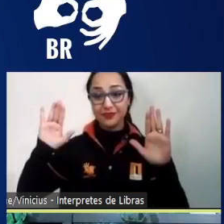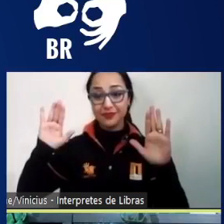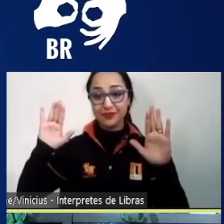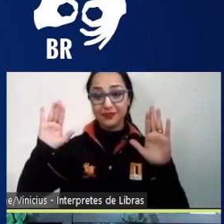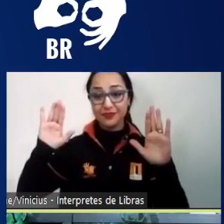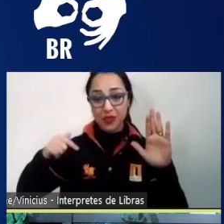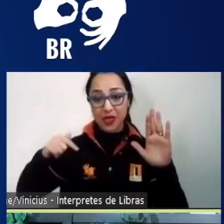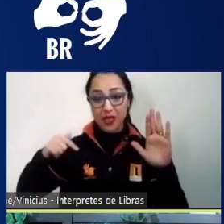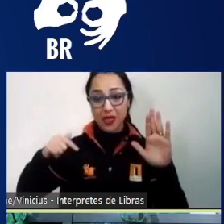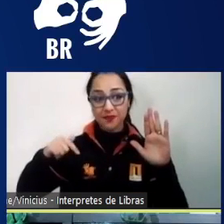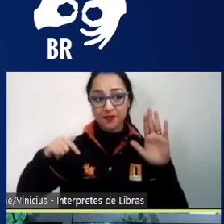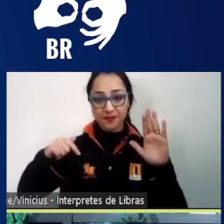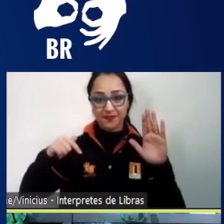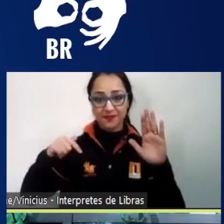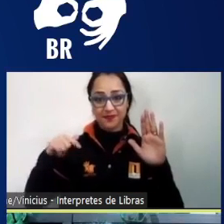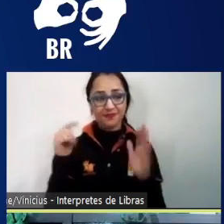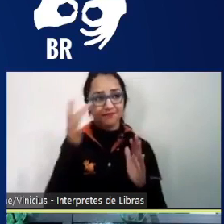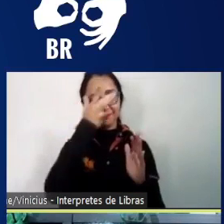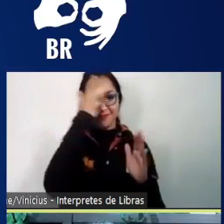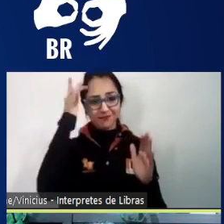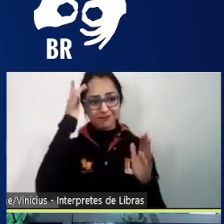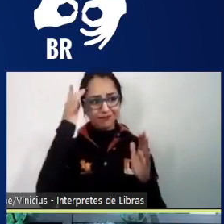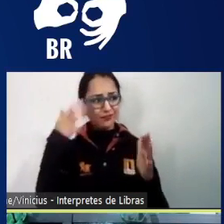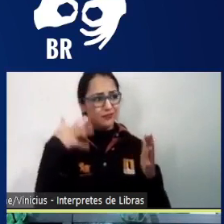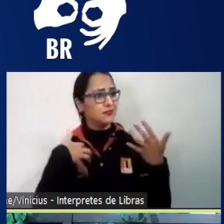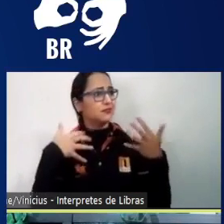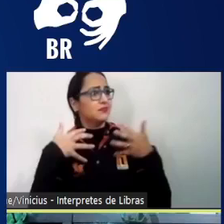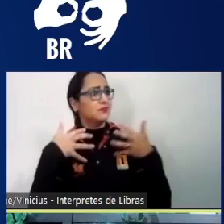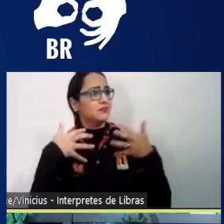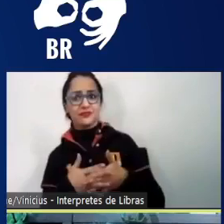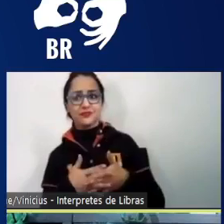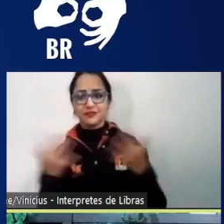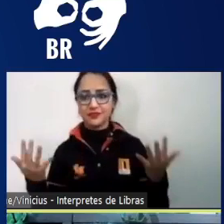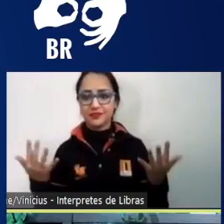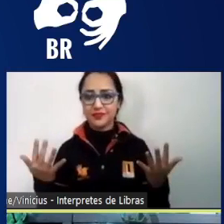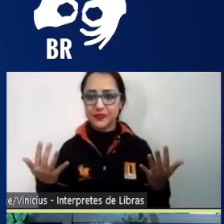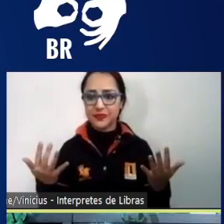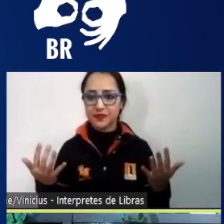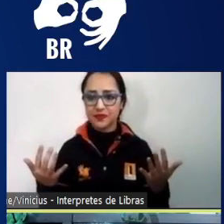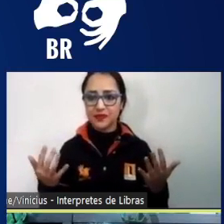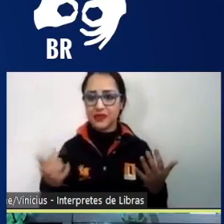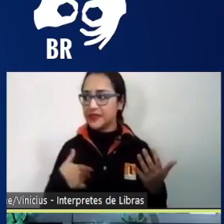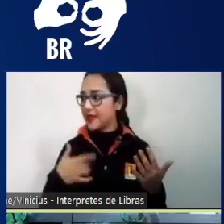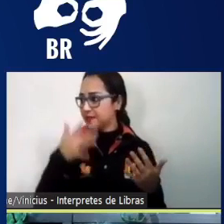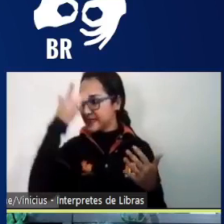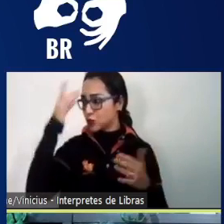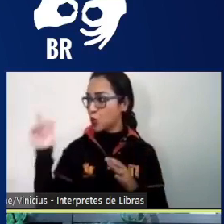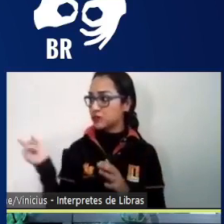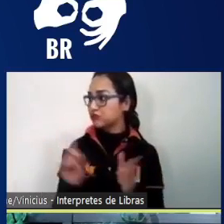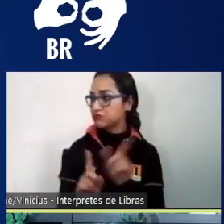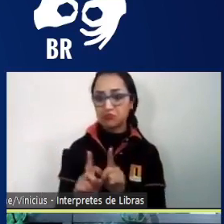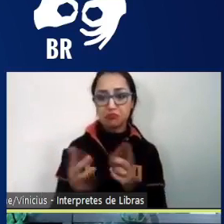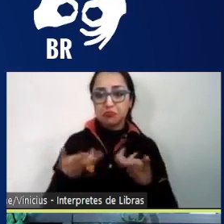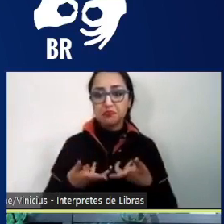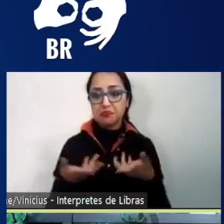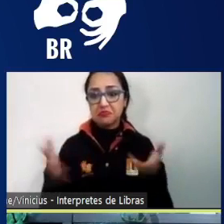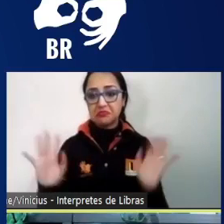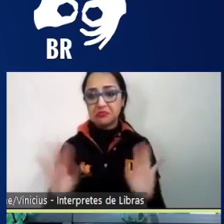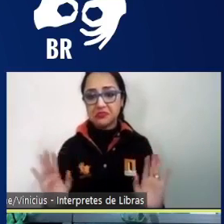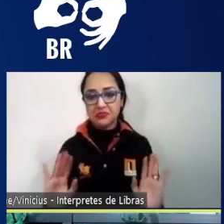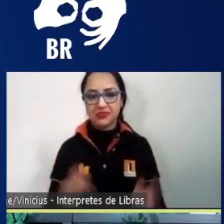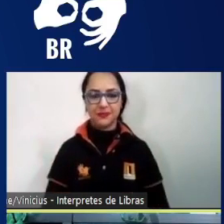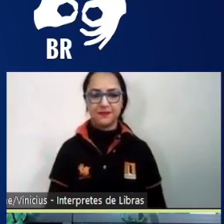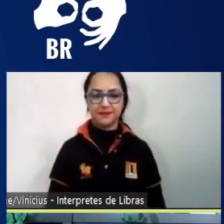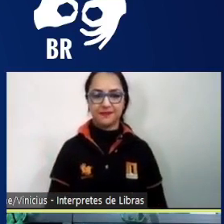você não traz luz e não traz, sim, a possibilidade da participação de todos, né? Um